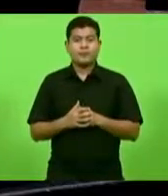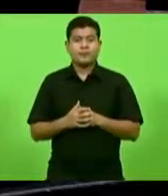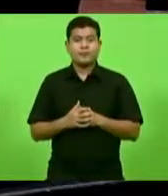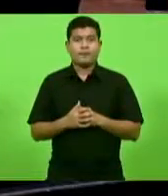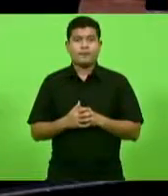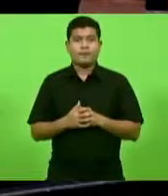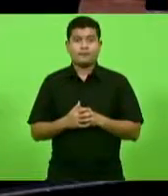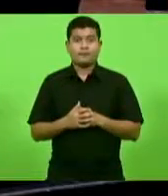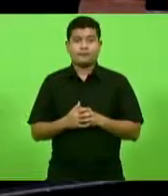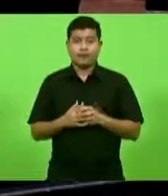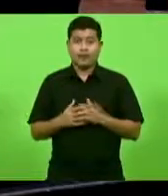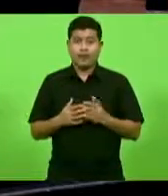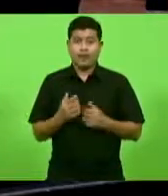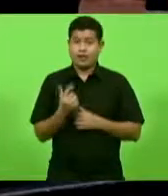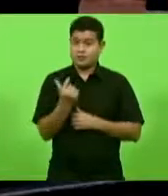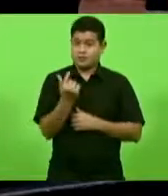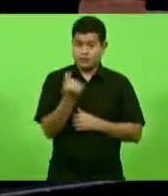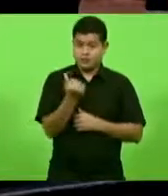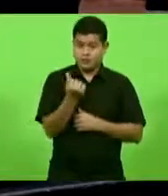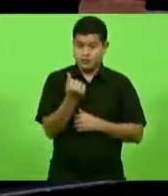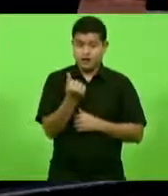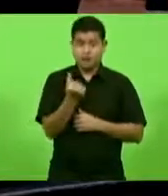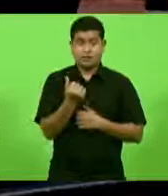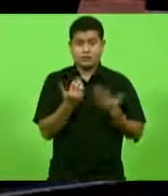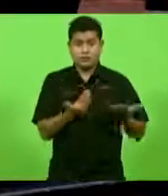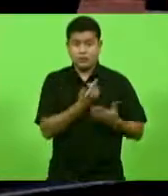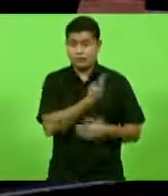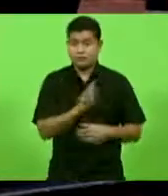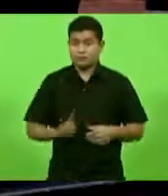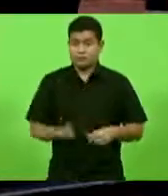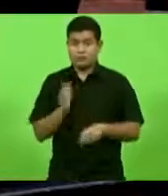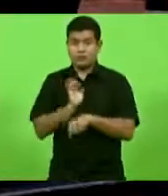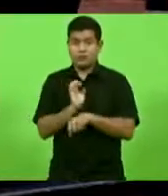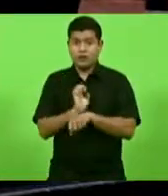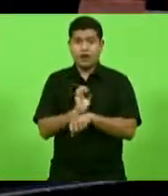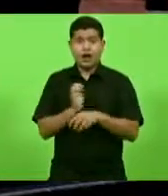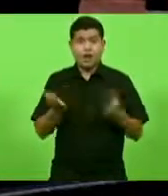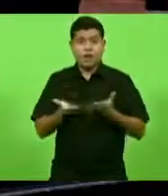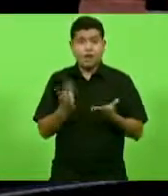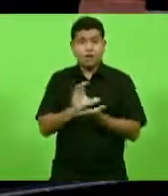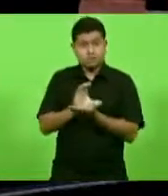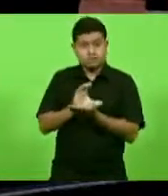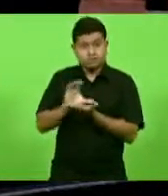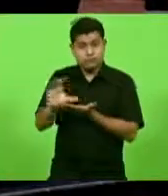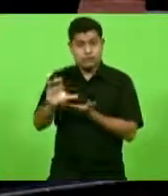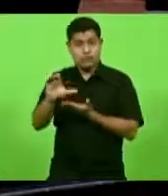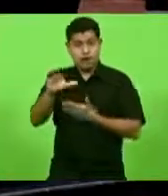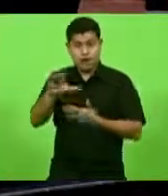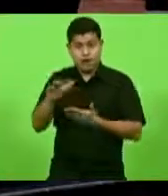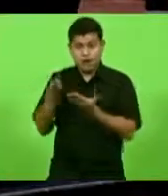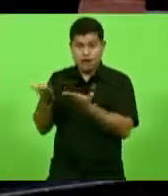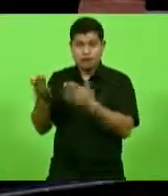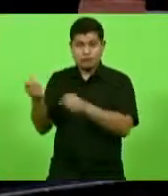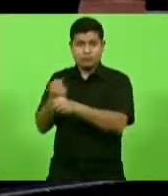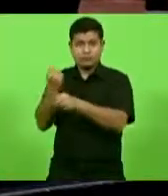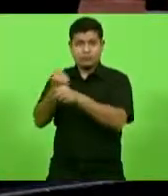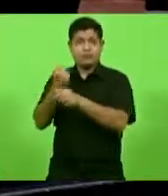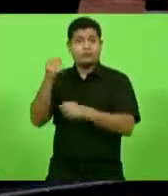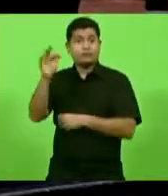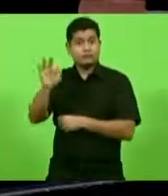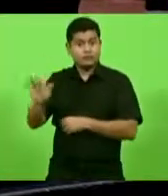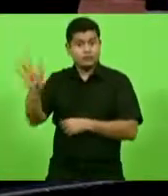que esses recursos que o governo do Estado está destinando para obras federais,